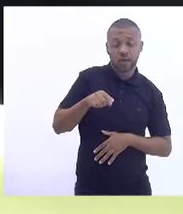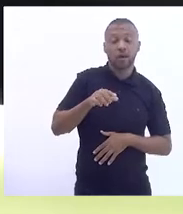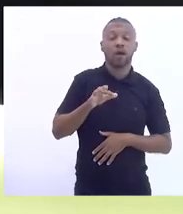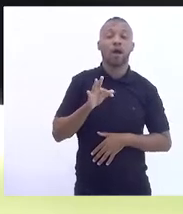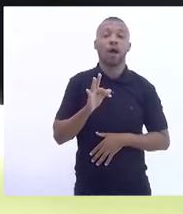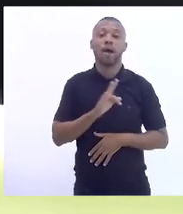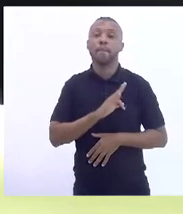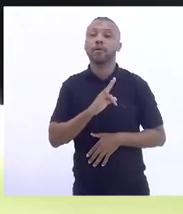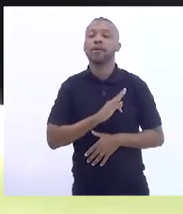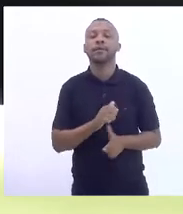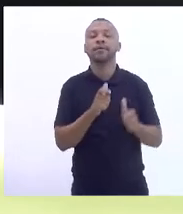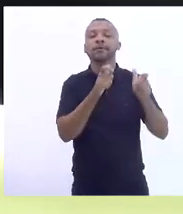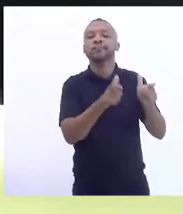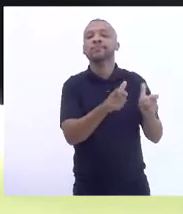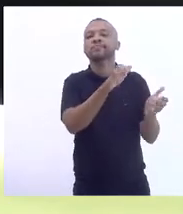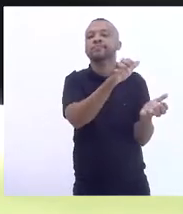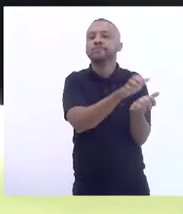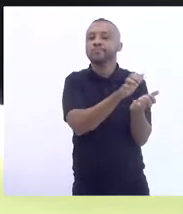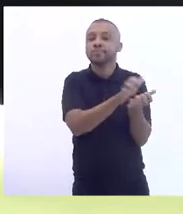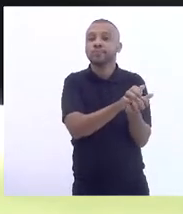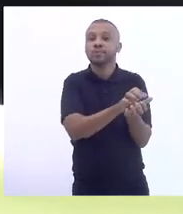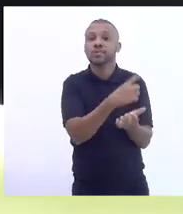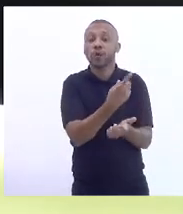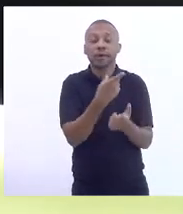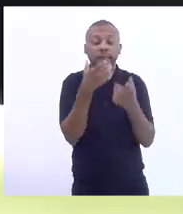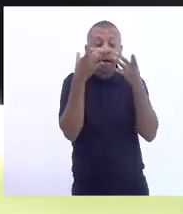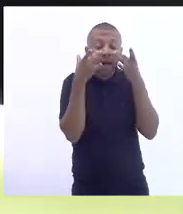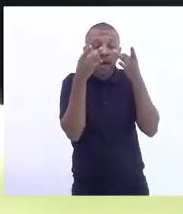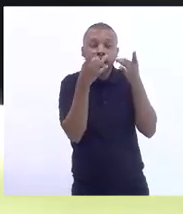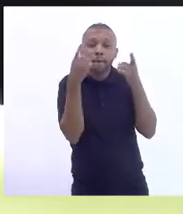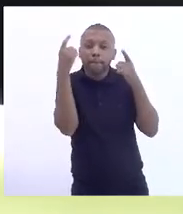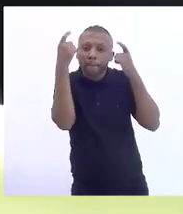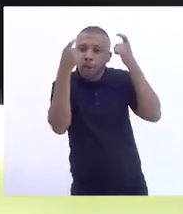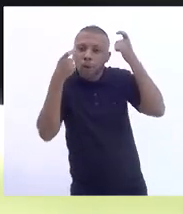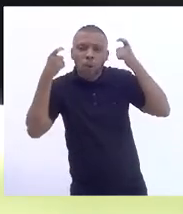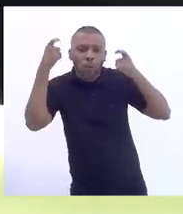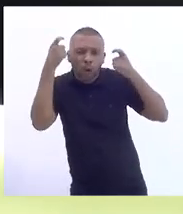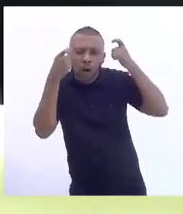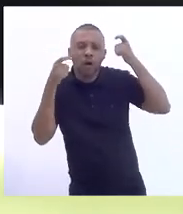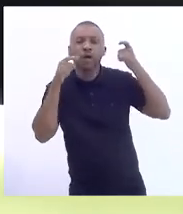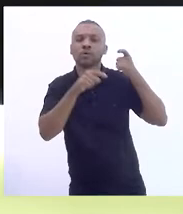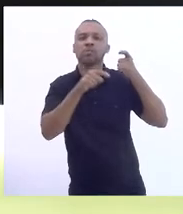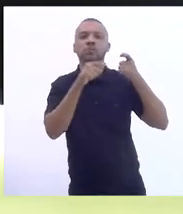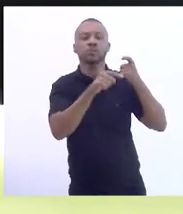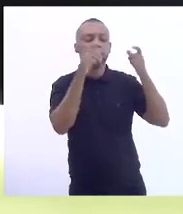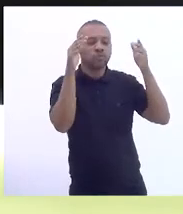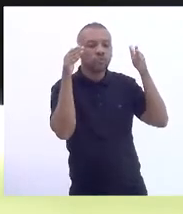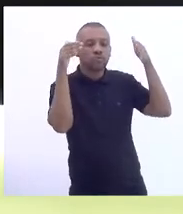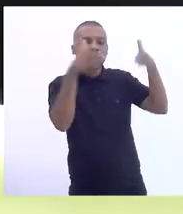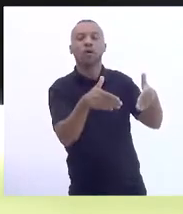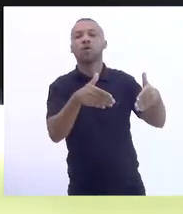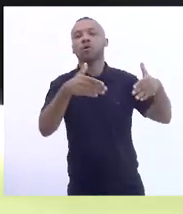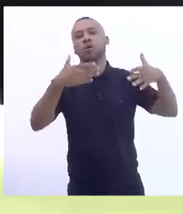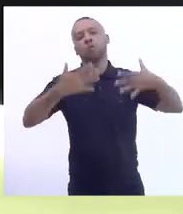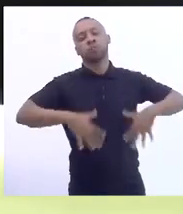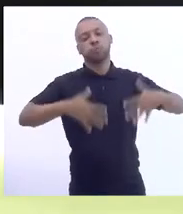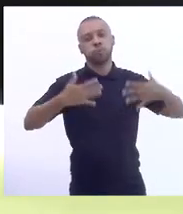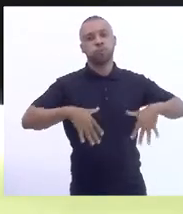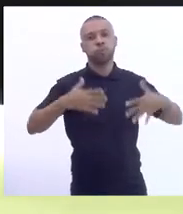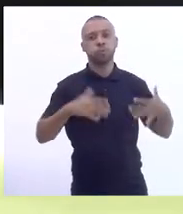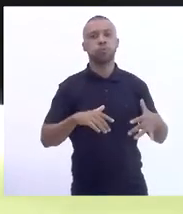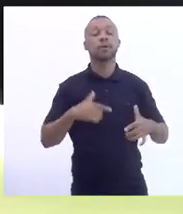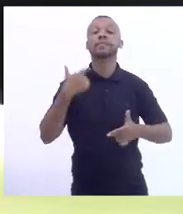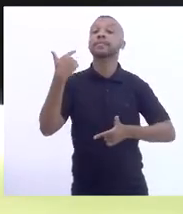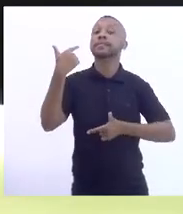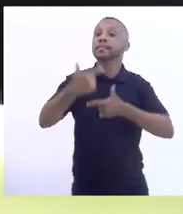polícia e essa é a nossa preocupação altamente é especializada que